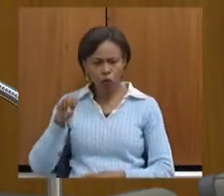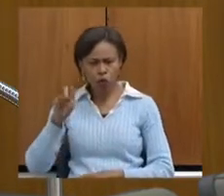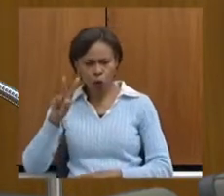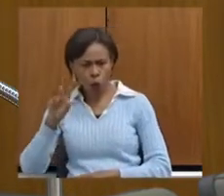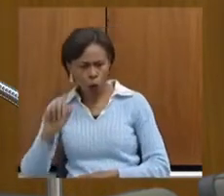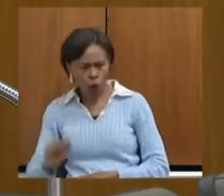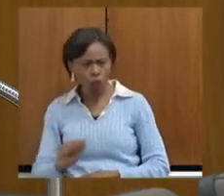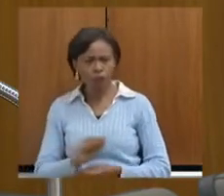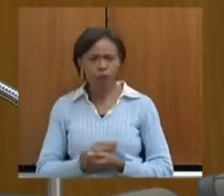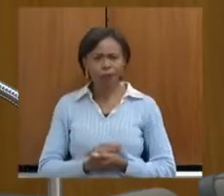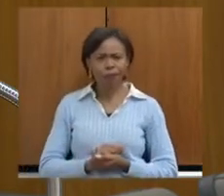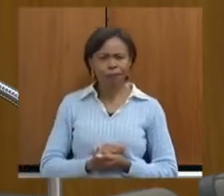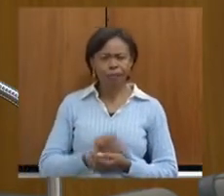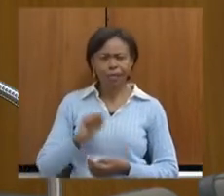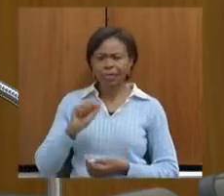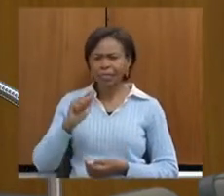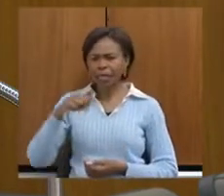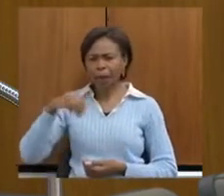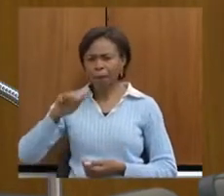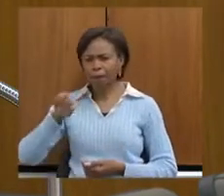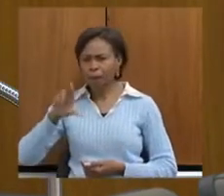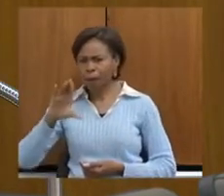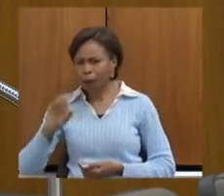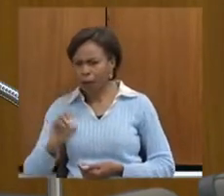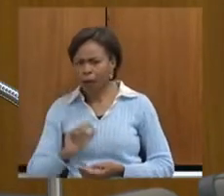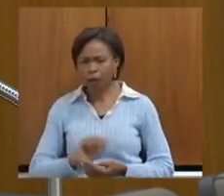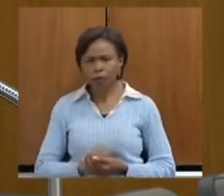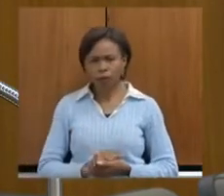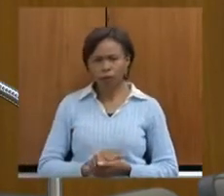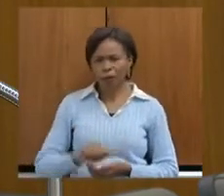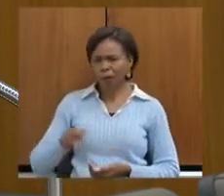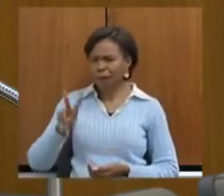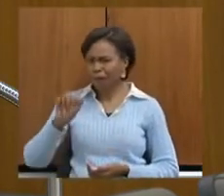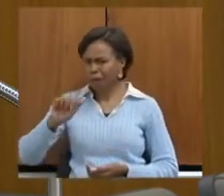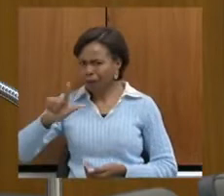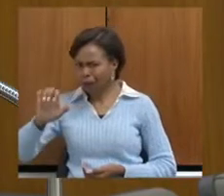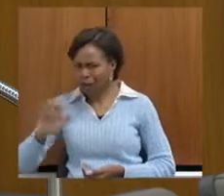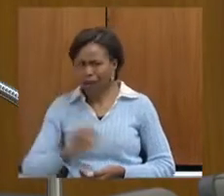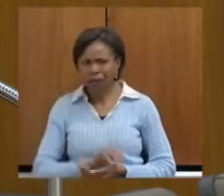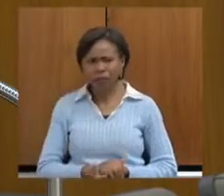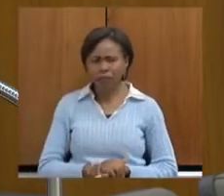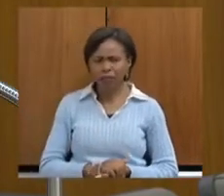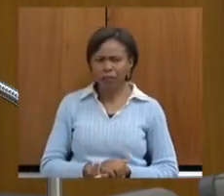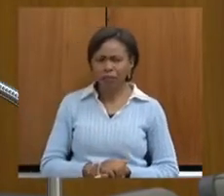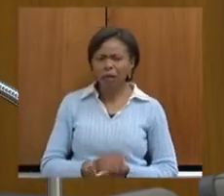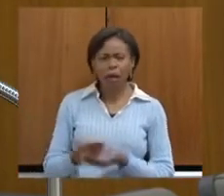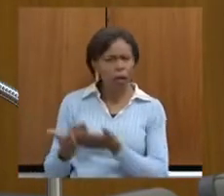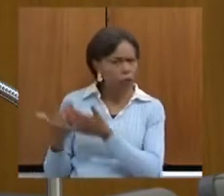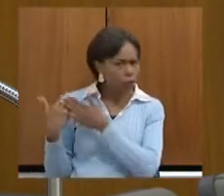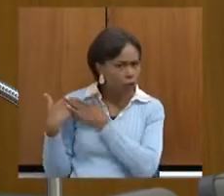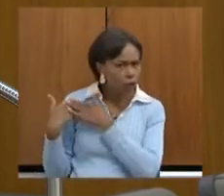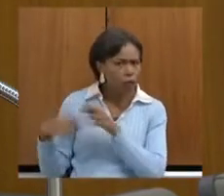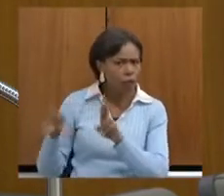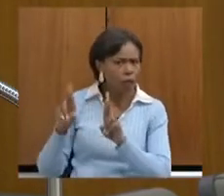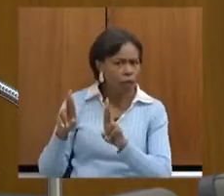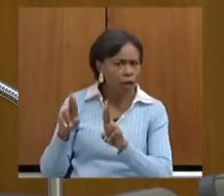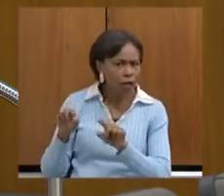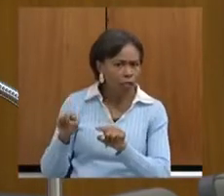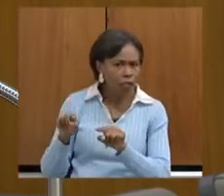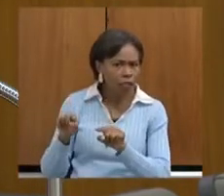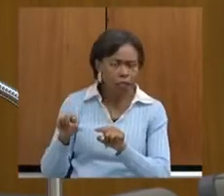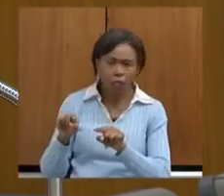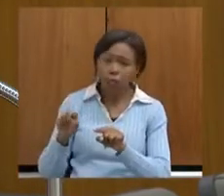exercer a sua função com a responsabilidade e elas não tem que sejam